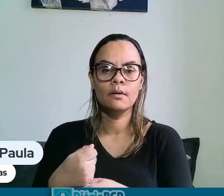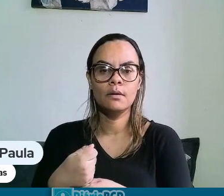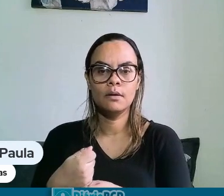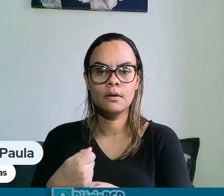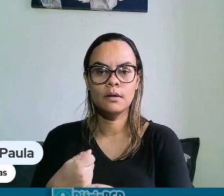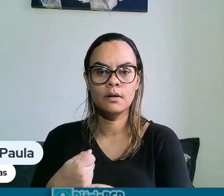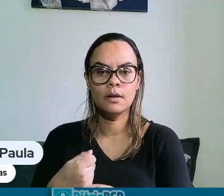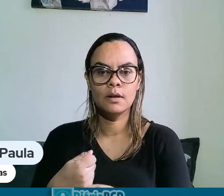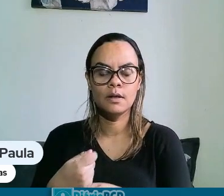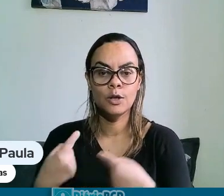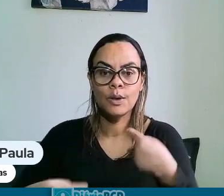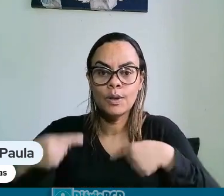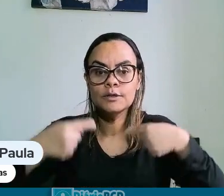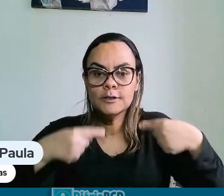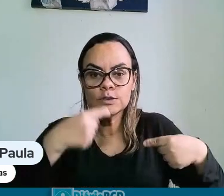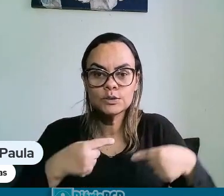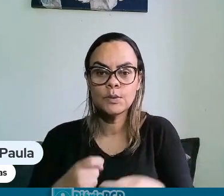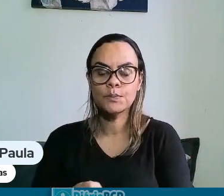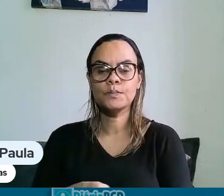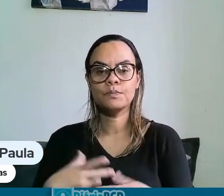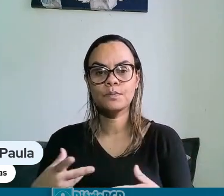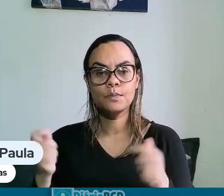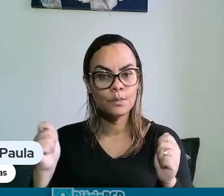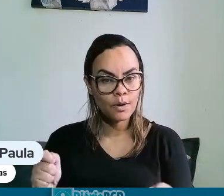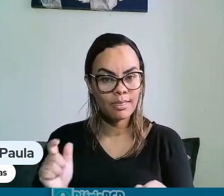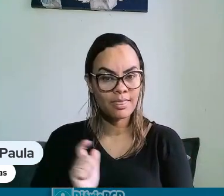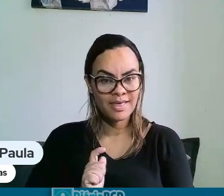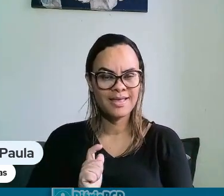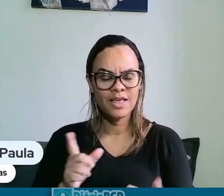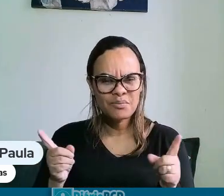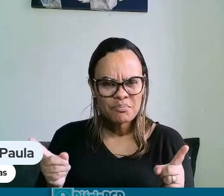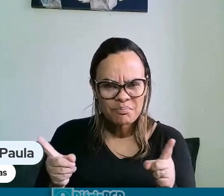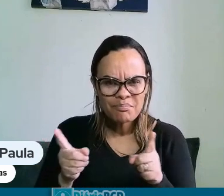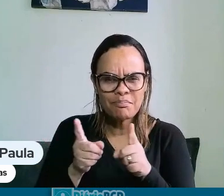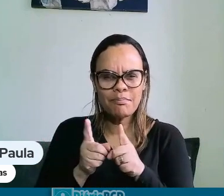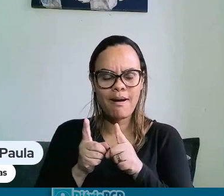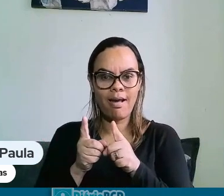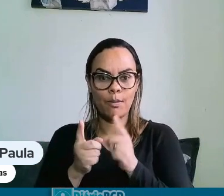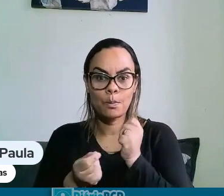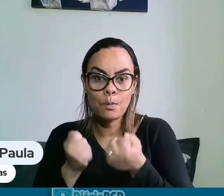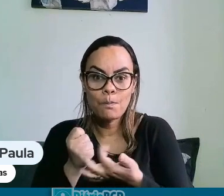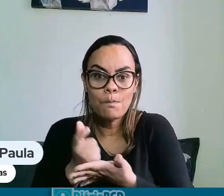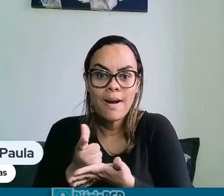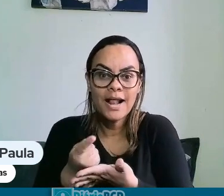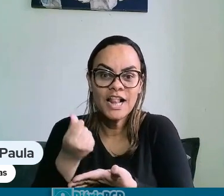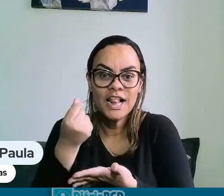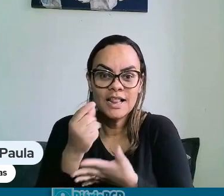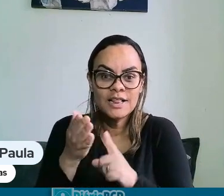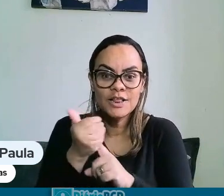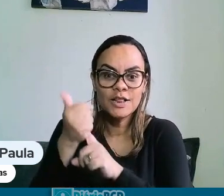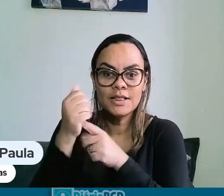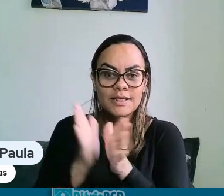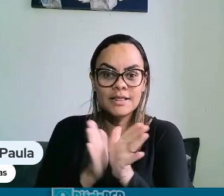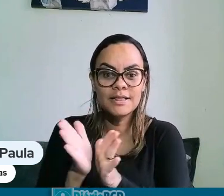vir, com essa discussão que está por vir, nós poderemos ter uma redução da tributação da tecnologia